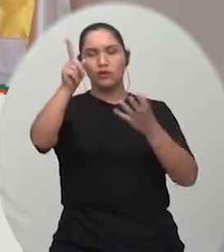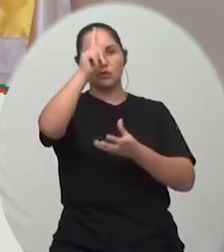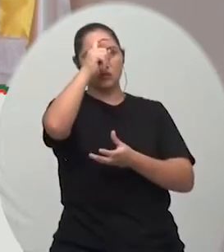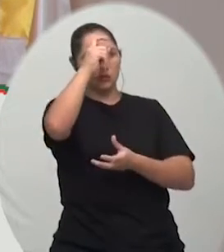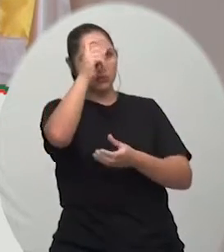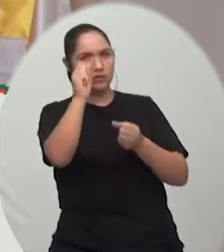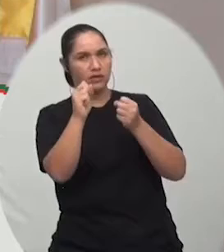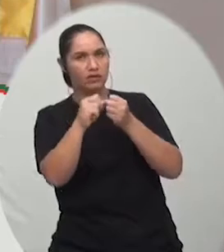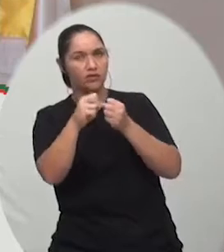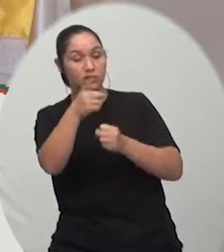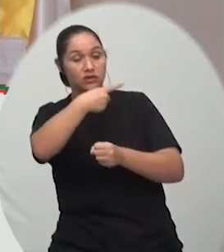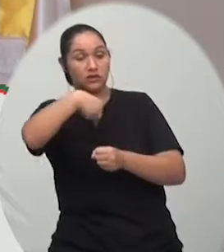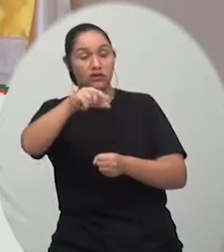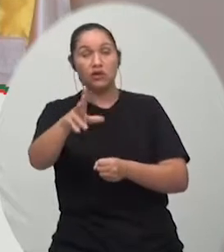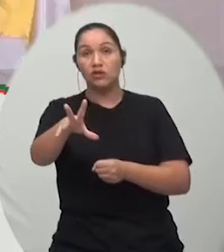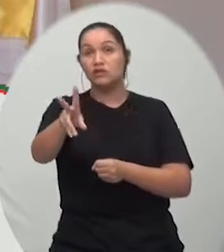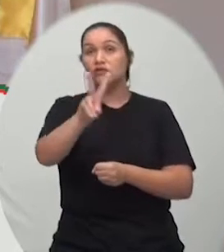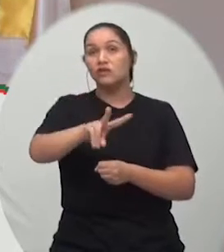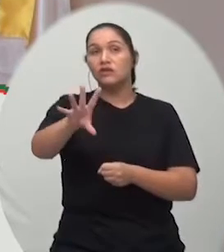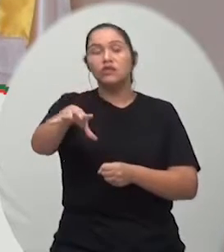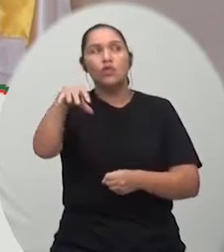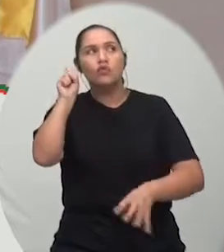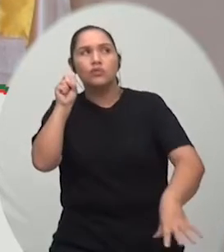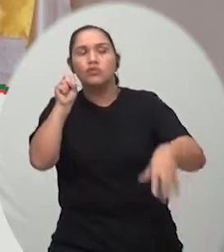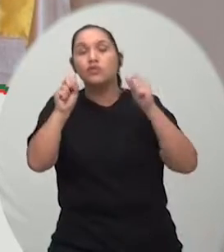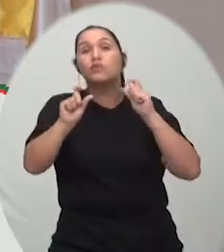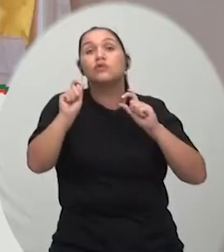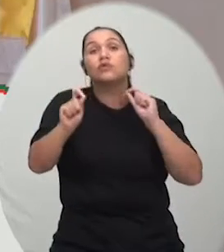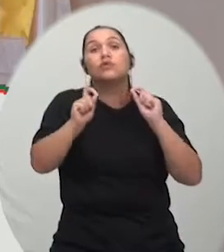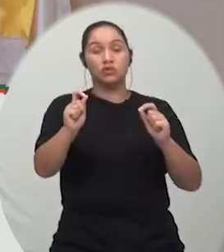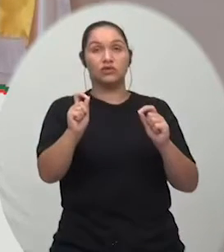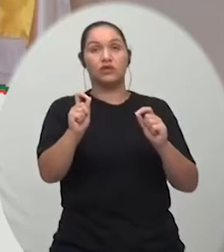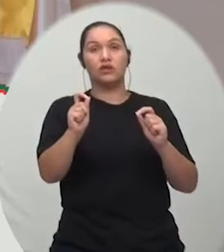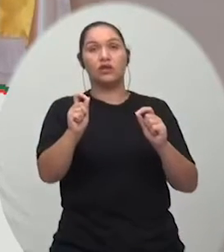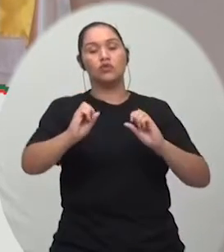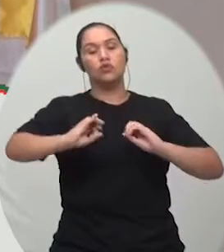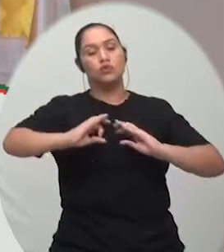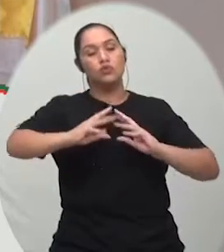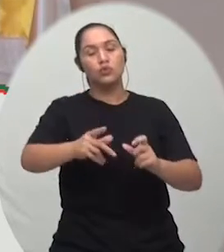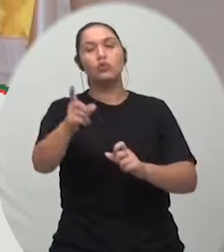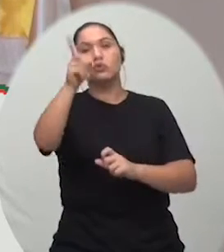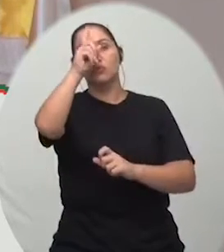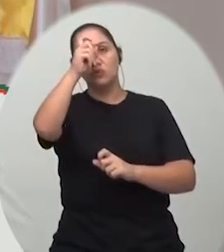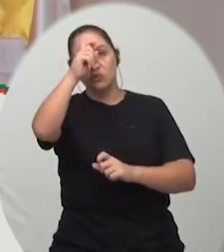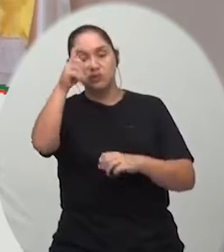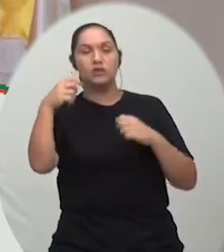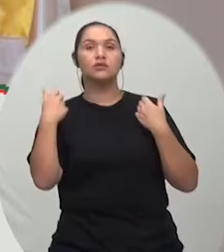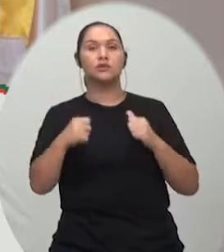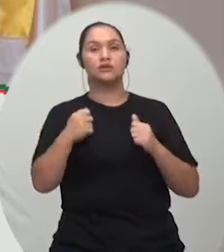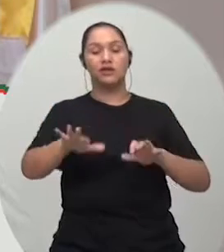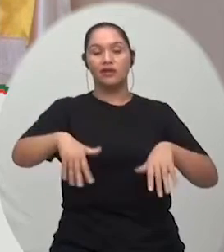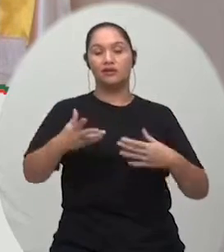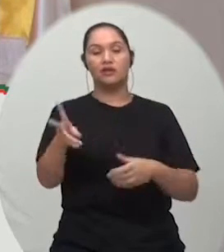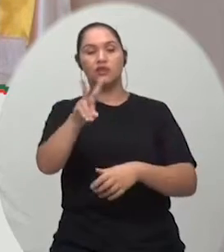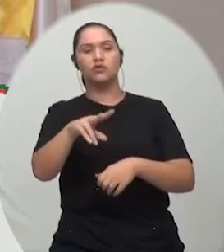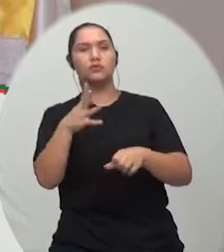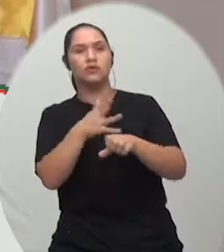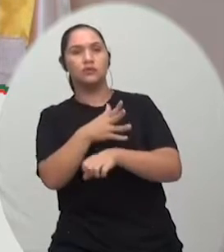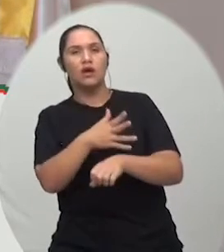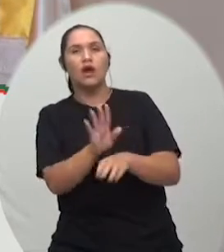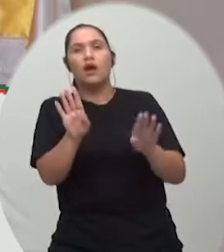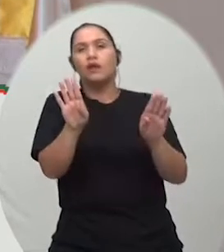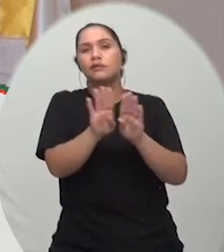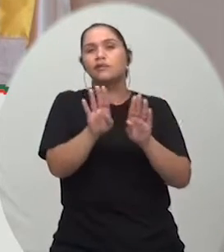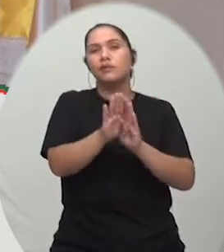ouvir, né, as necessidades dos hospitais da região, e aí os vereadores participaram, deputados